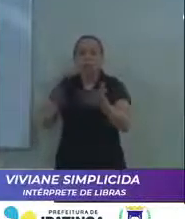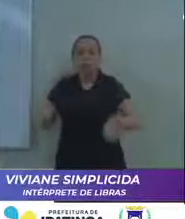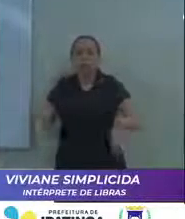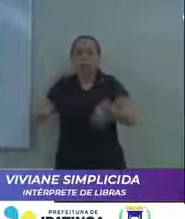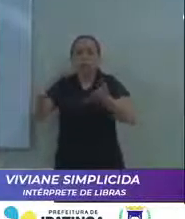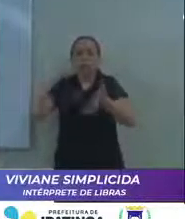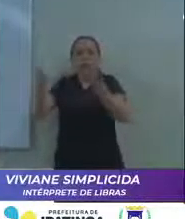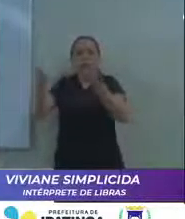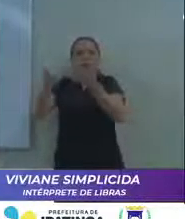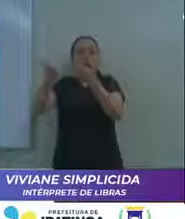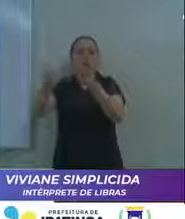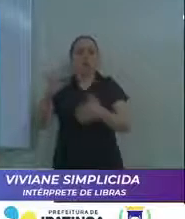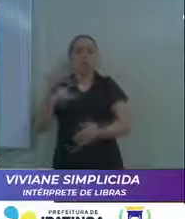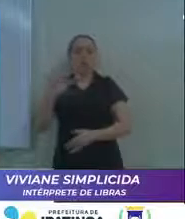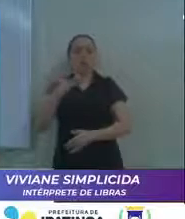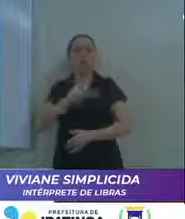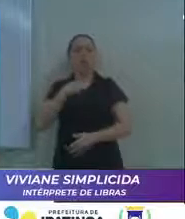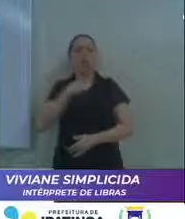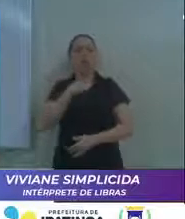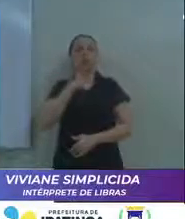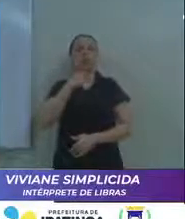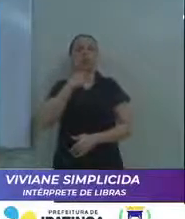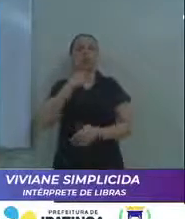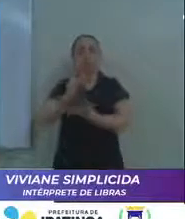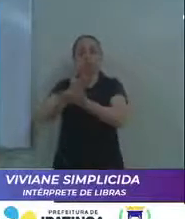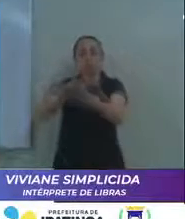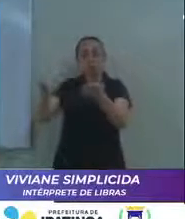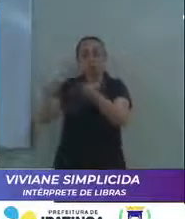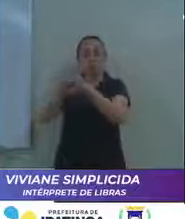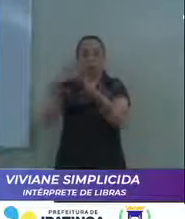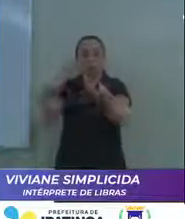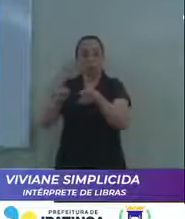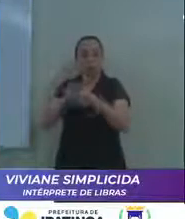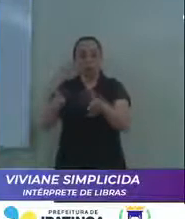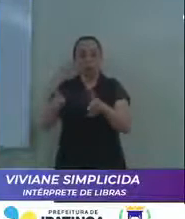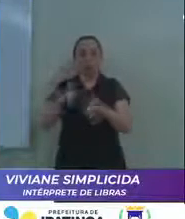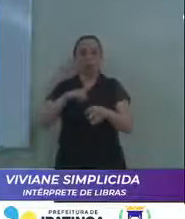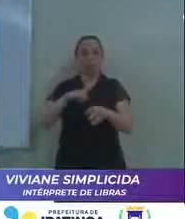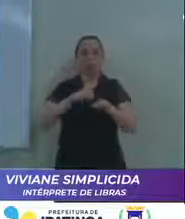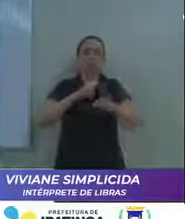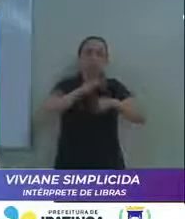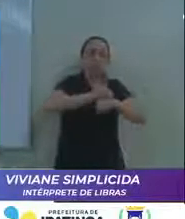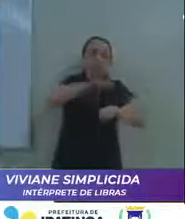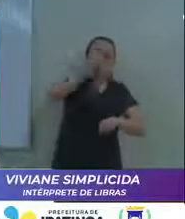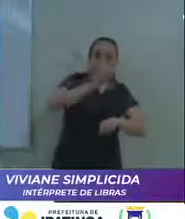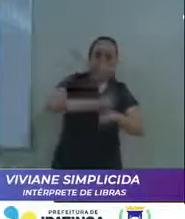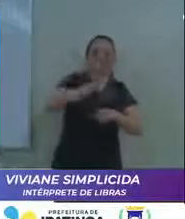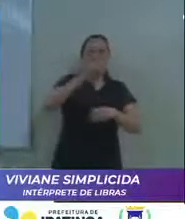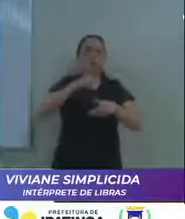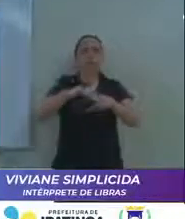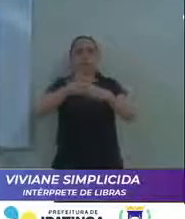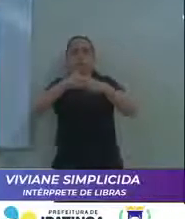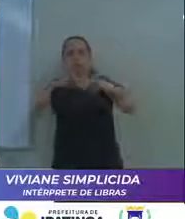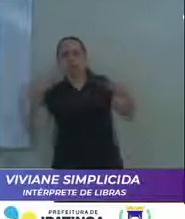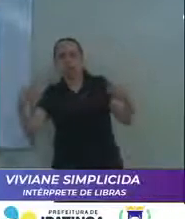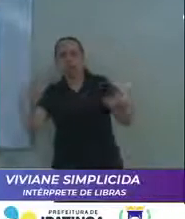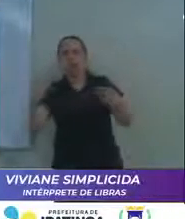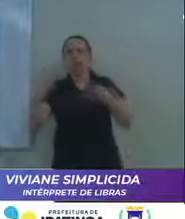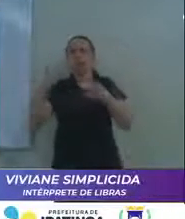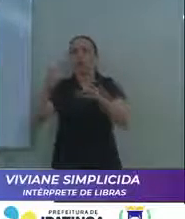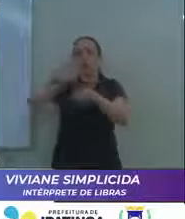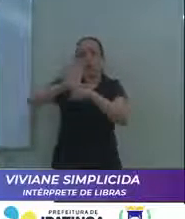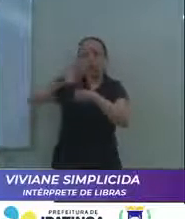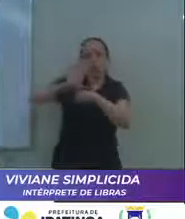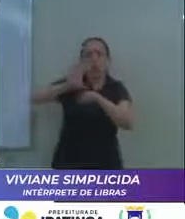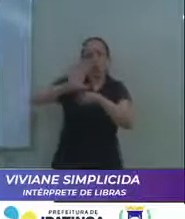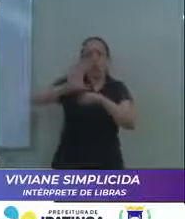os professores. E ele todo ancorado em aplicativos, em cursos à distância. Então, eu vou trazer um pouquinho